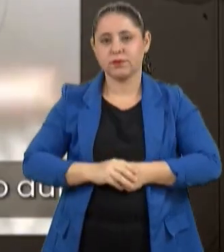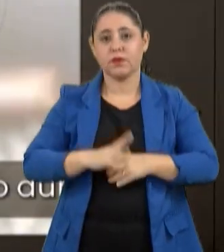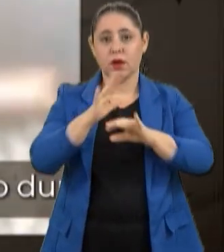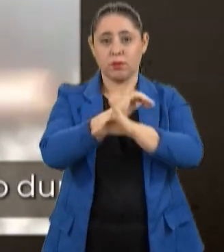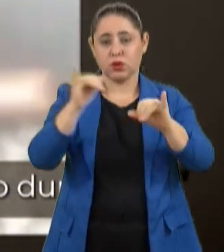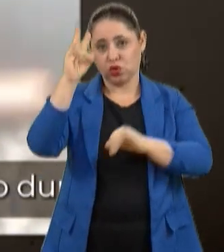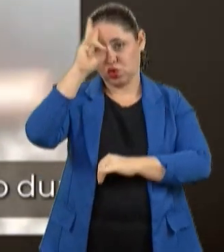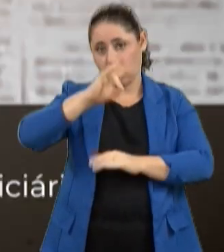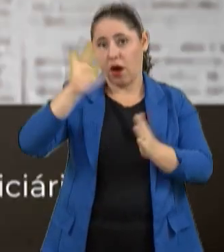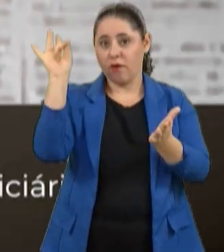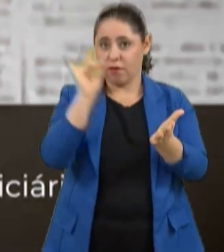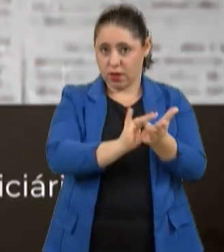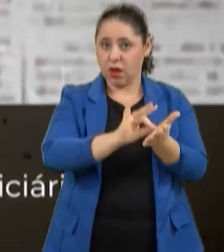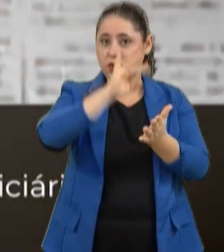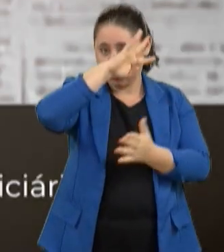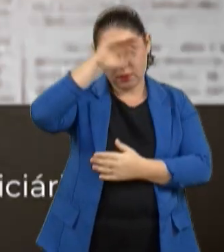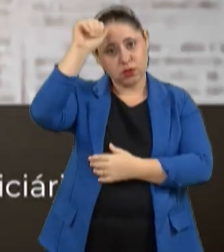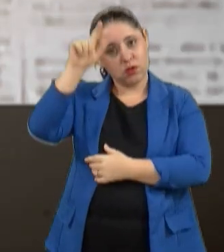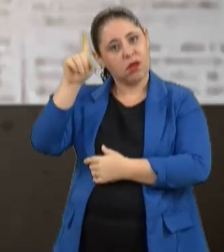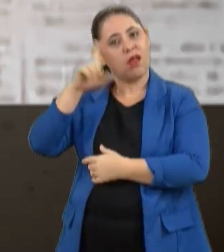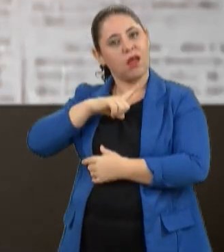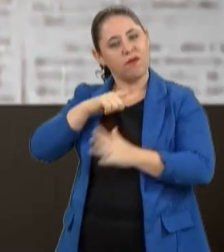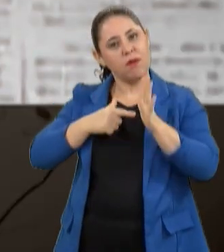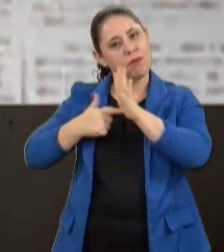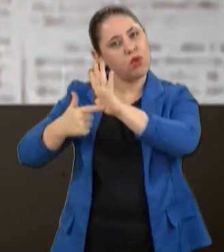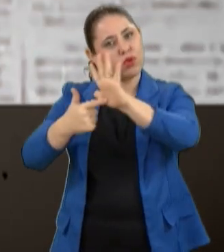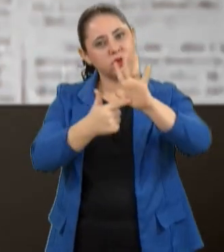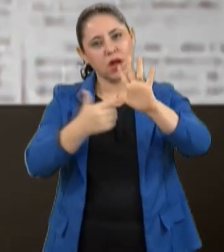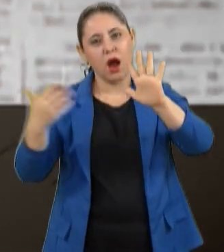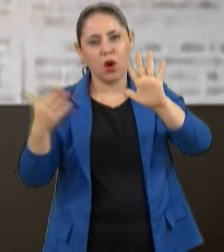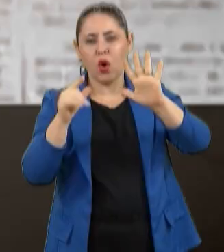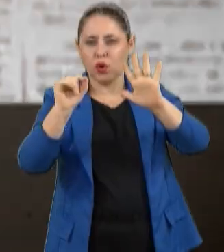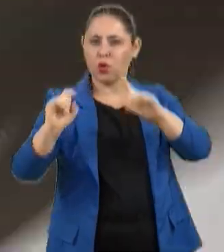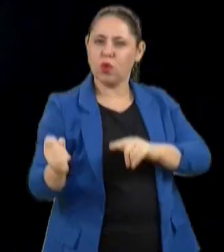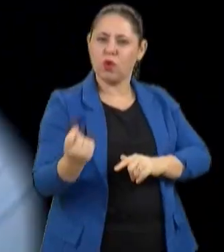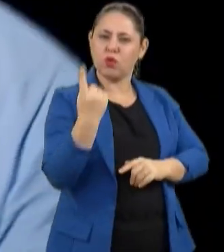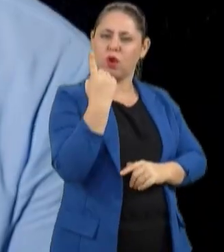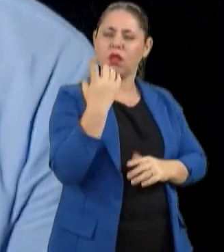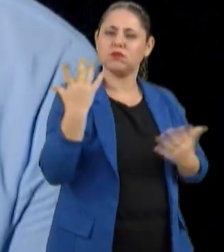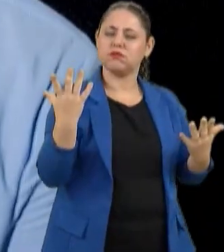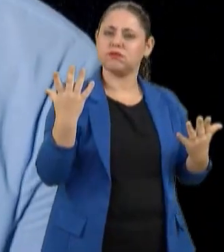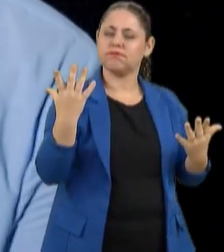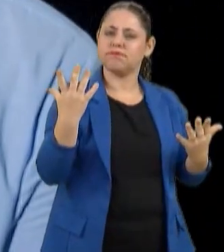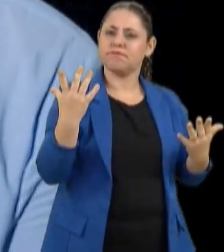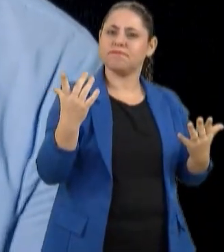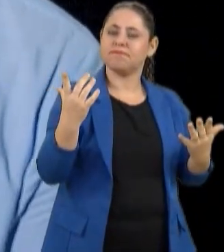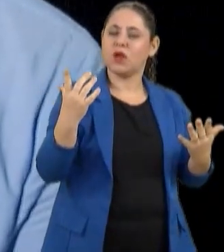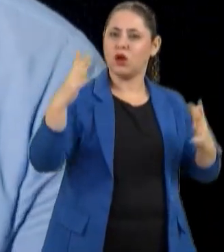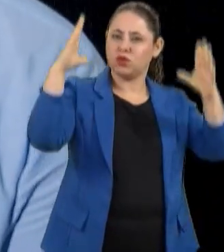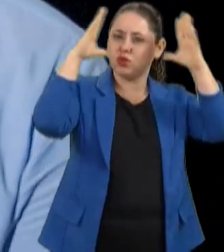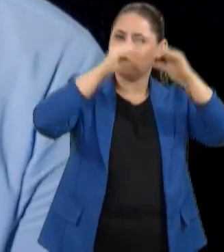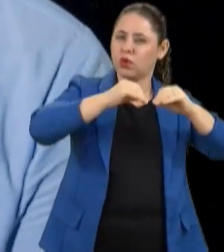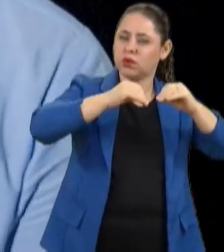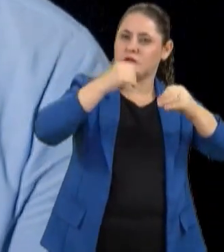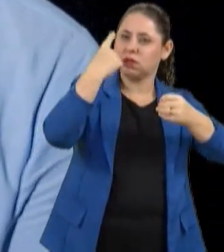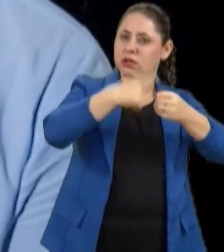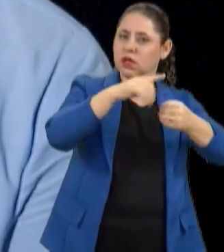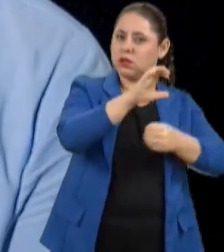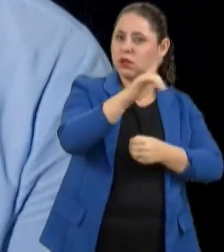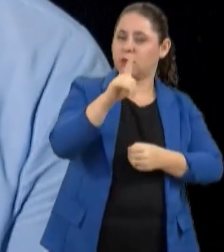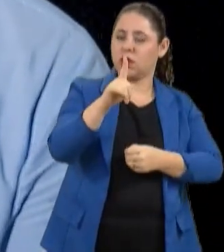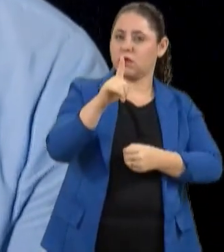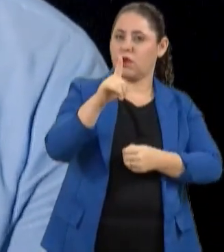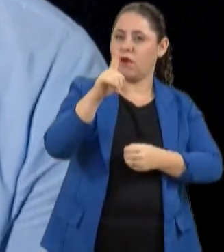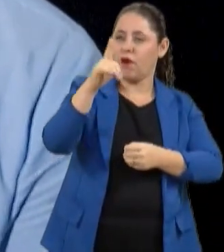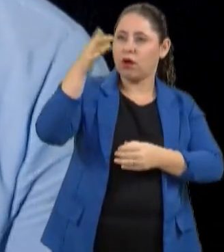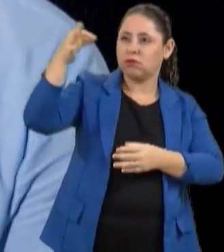Este programa, que conta histórias verdadeiras de Mato Grosso do Sul, vai mostrar nesta edição um evento extraordinário. A noite em que a cidade de